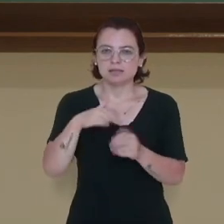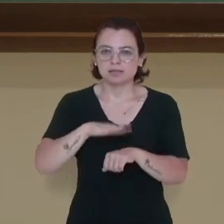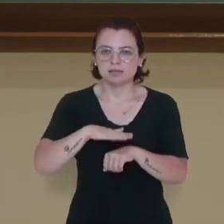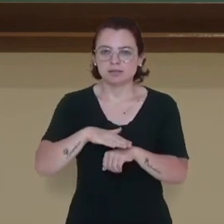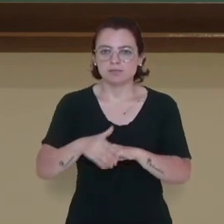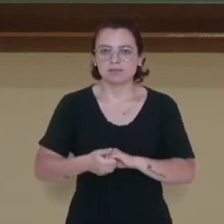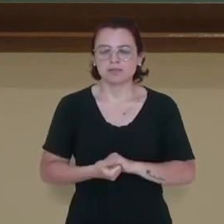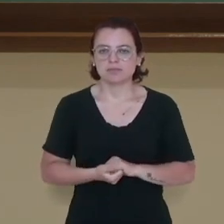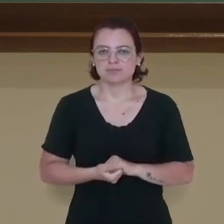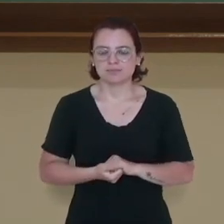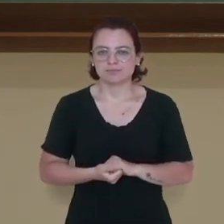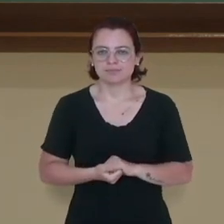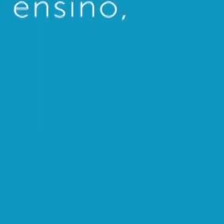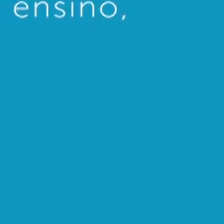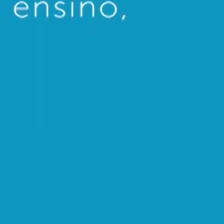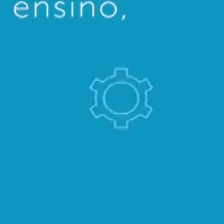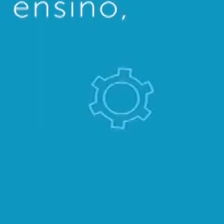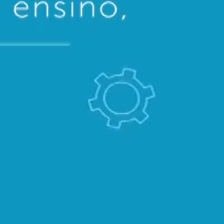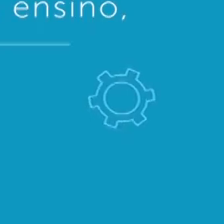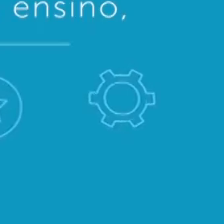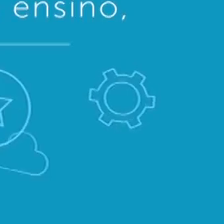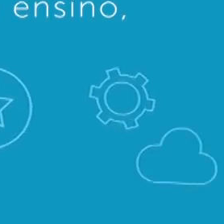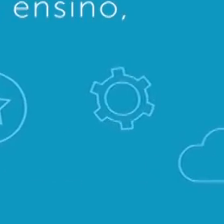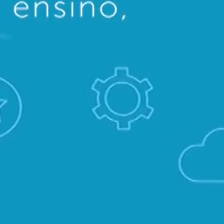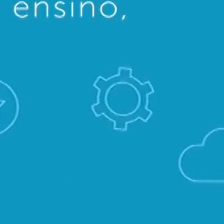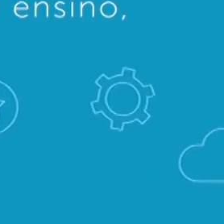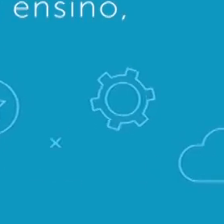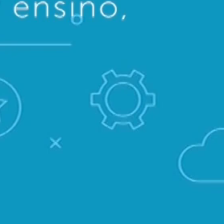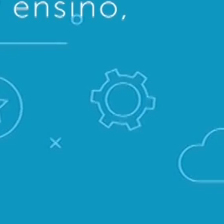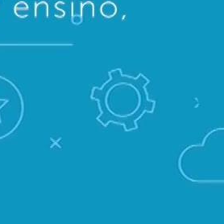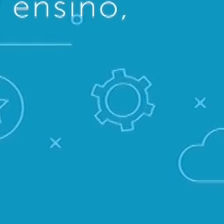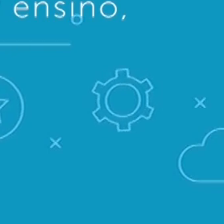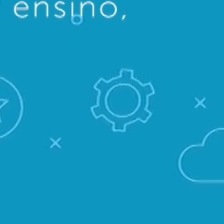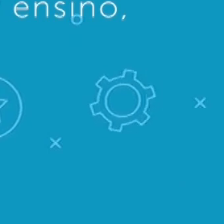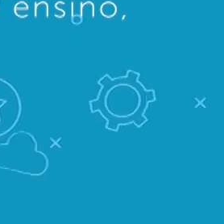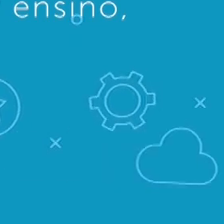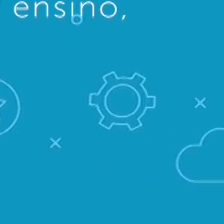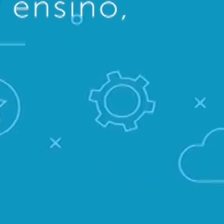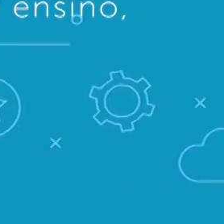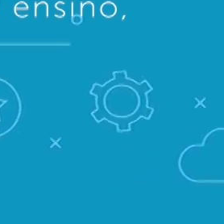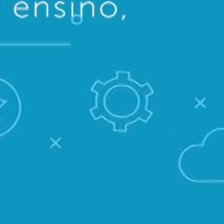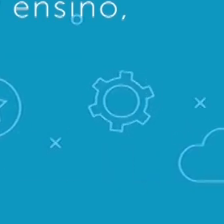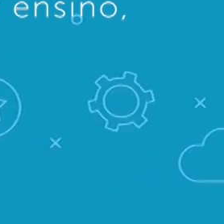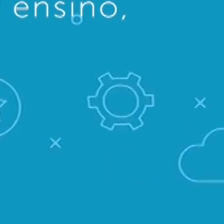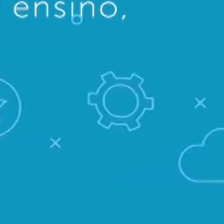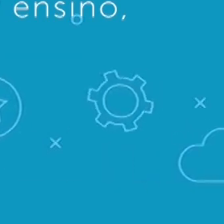Até o nosso próximo encontro.